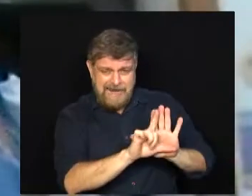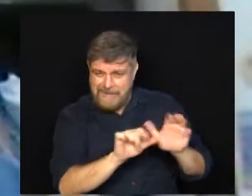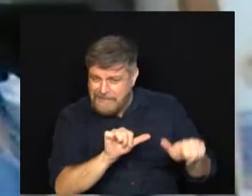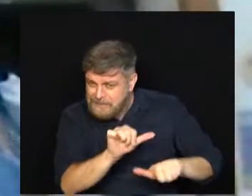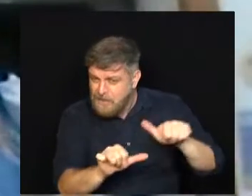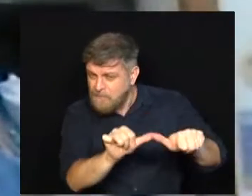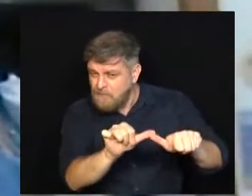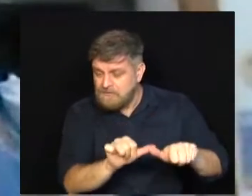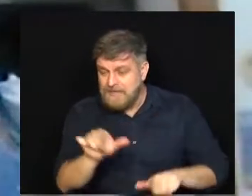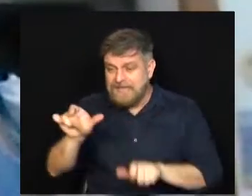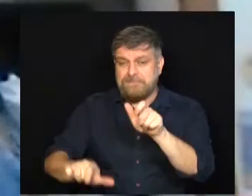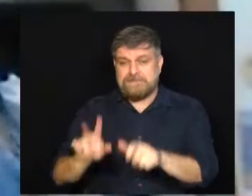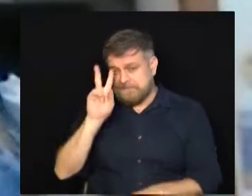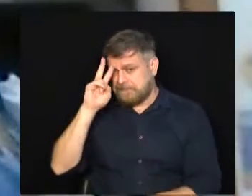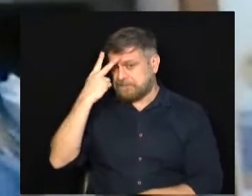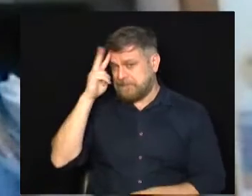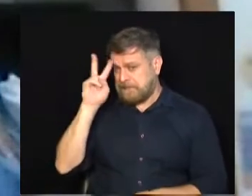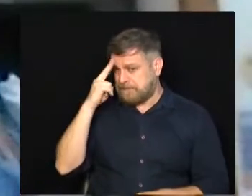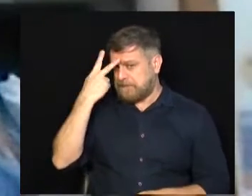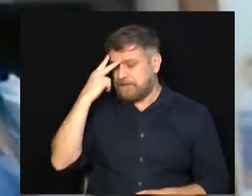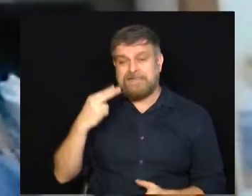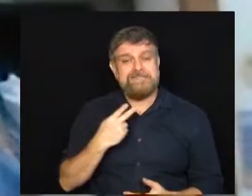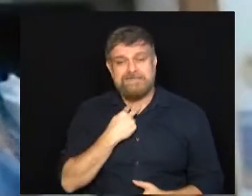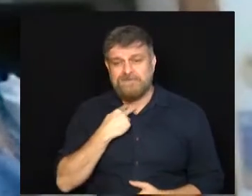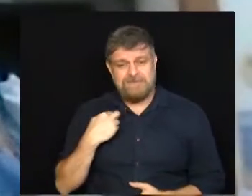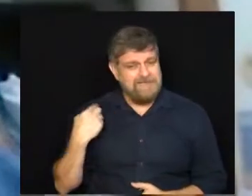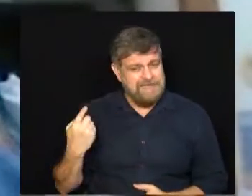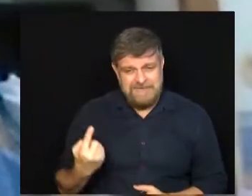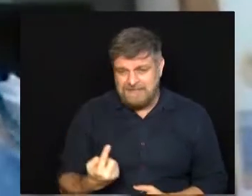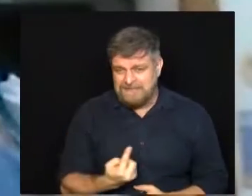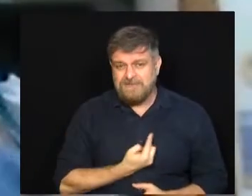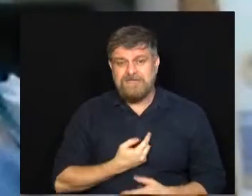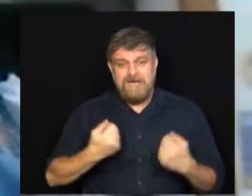a mentalidade, a lei não basta, como dizia o poeta, né? Nós precisamos de